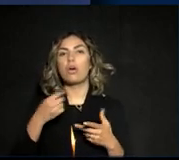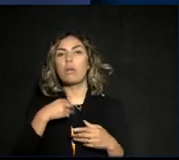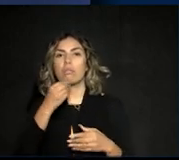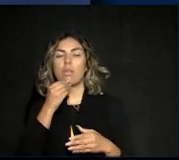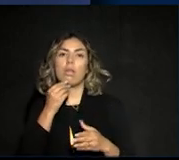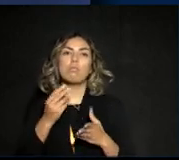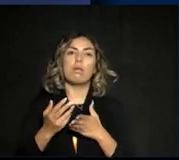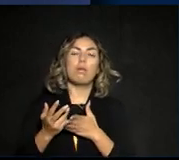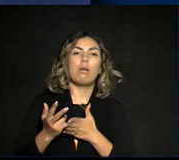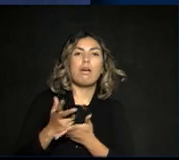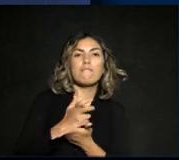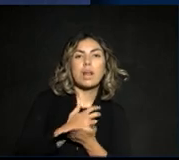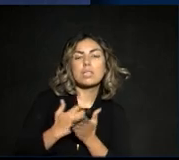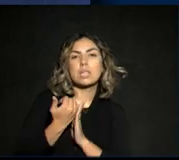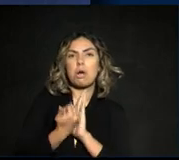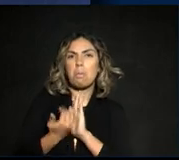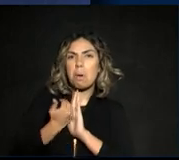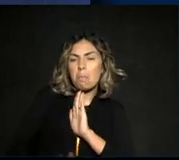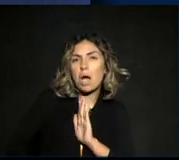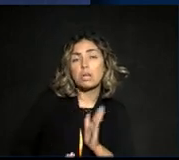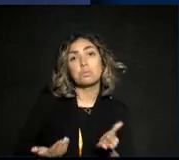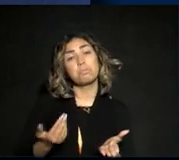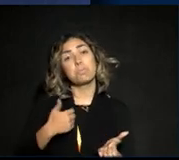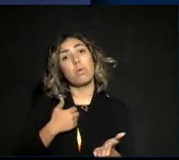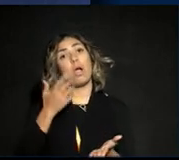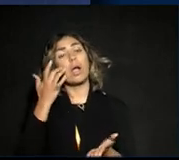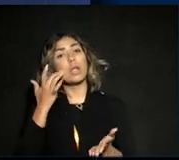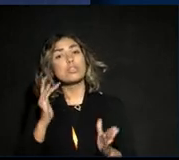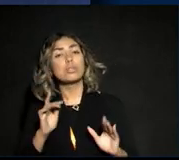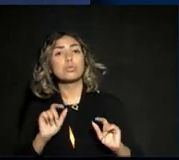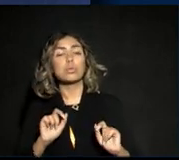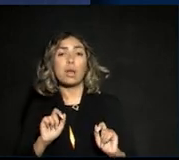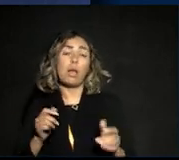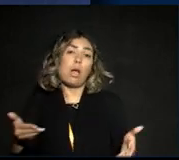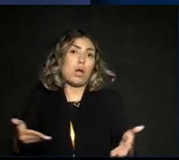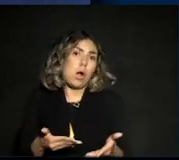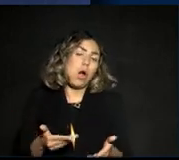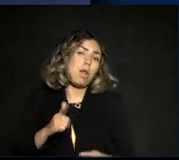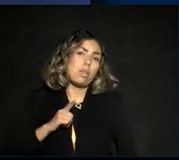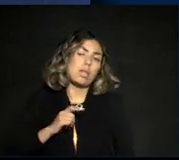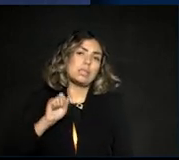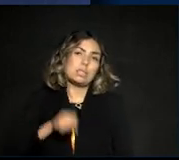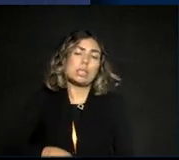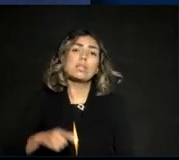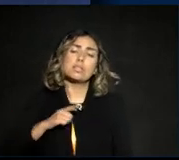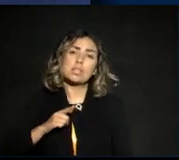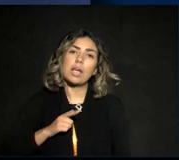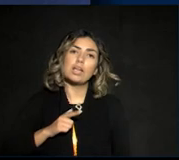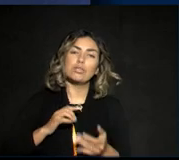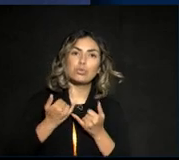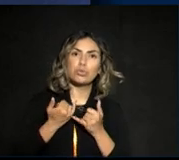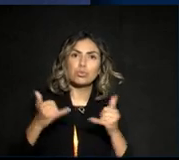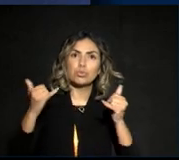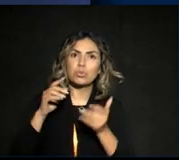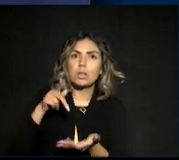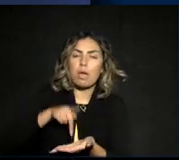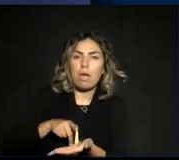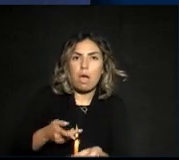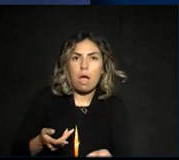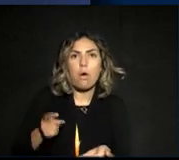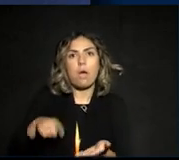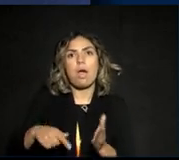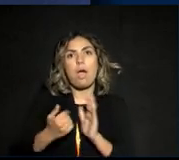baixo, para a gente ter uma trajetória de desinflação? Eu acredito que, no cenário base, temos sim. A gente tem uma taxa de juros real ex-ante